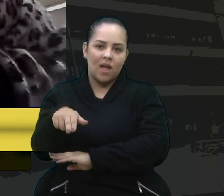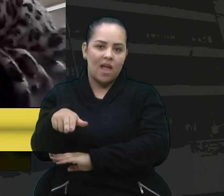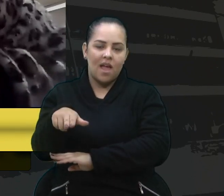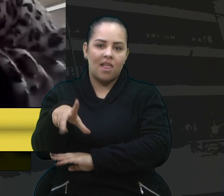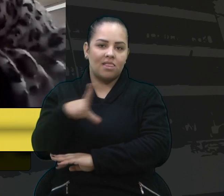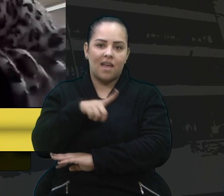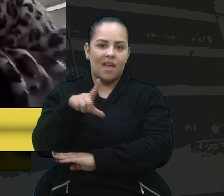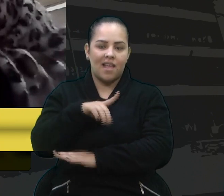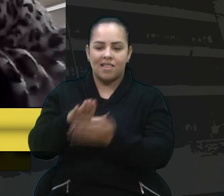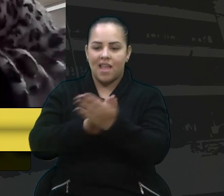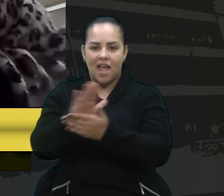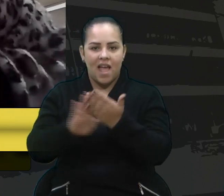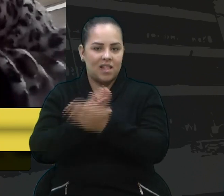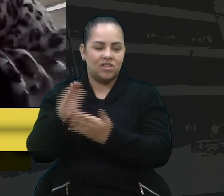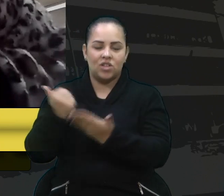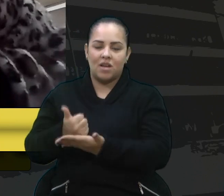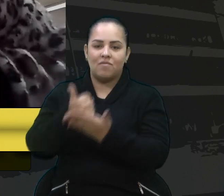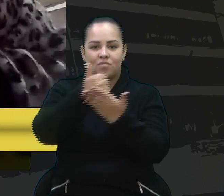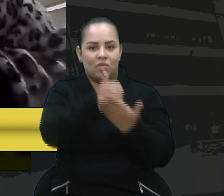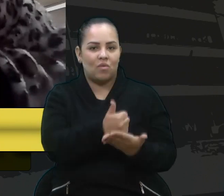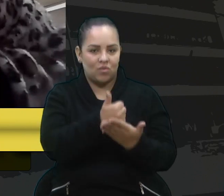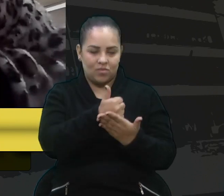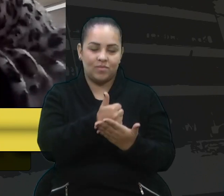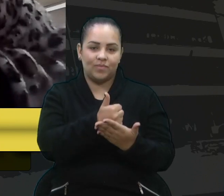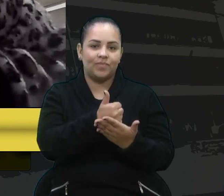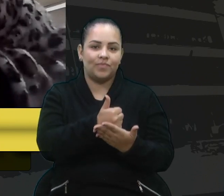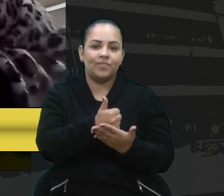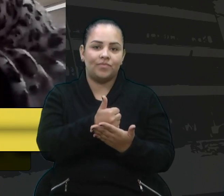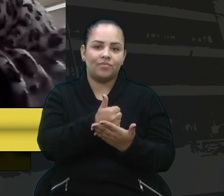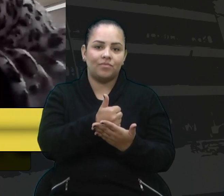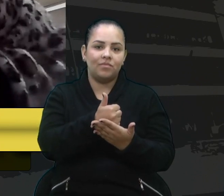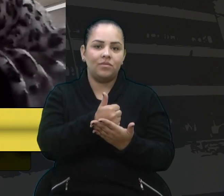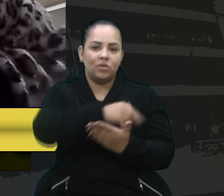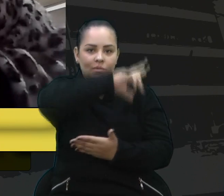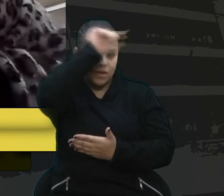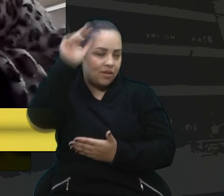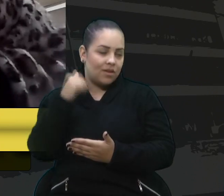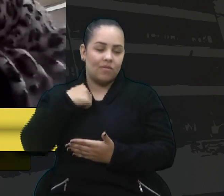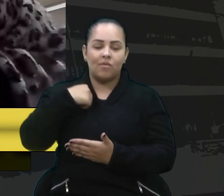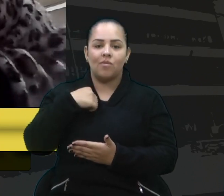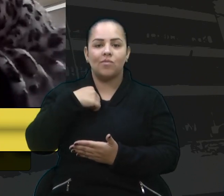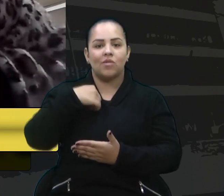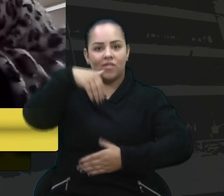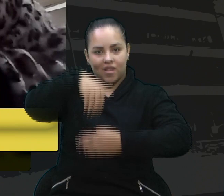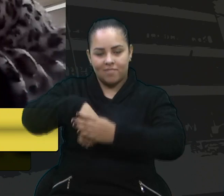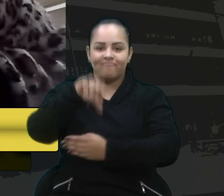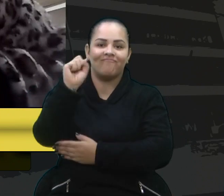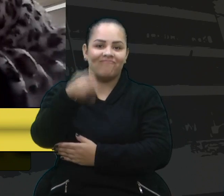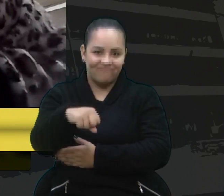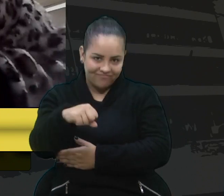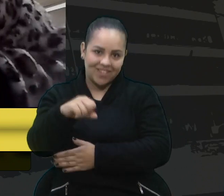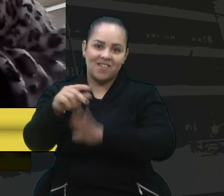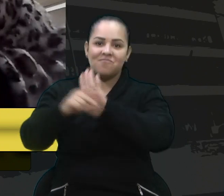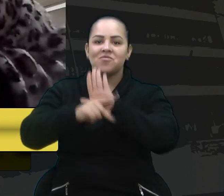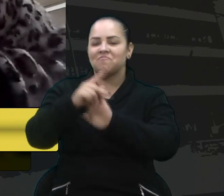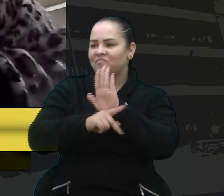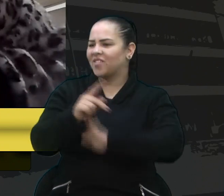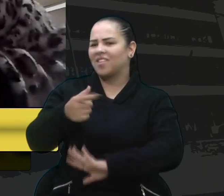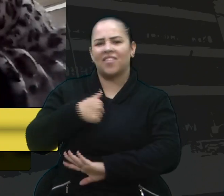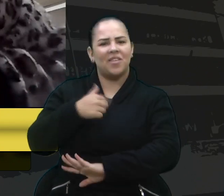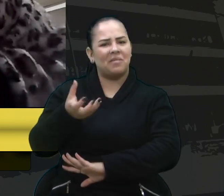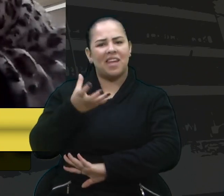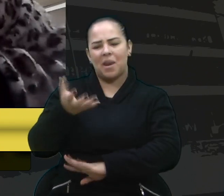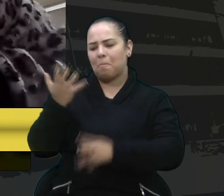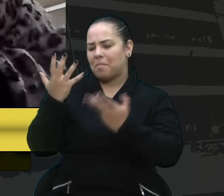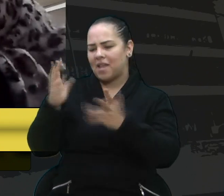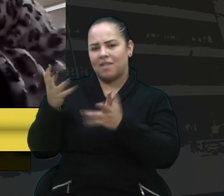uma ponte do poder público. Então, esse projeto eu votarei favorável certamente, quero lhe dar os parabéns,